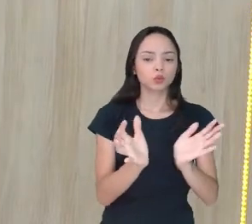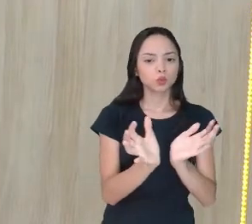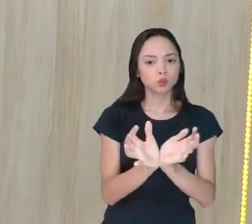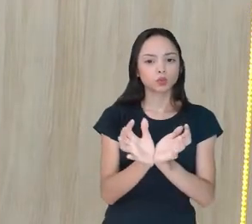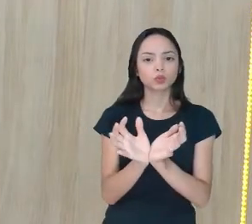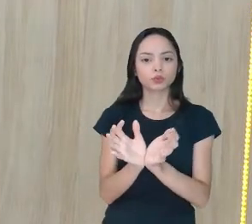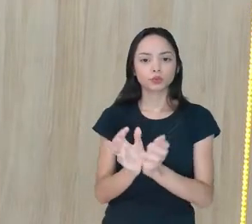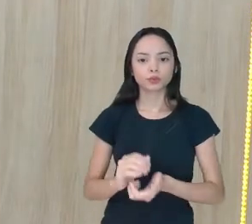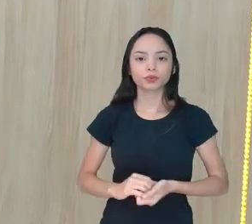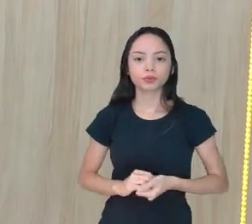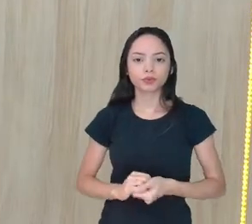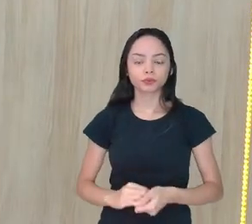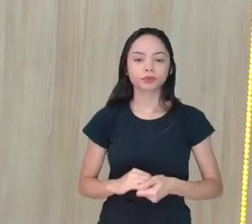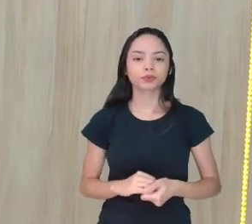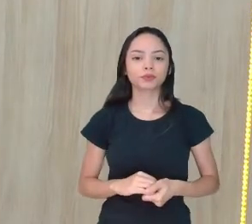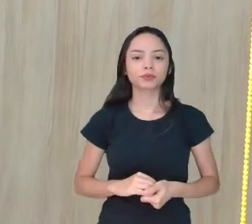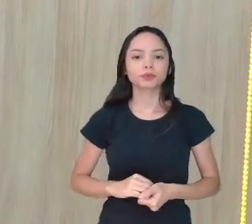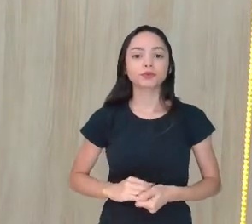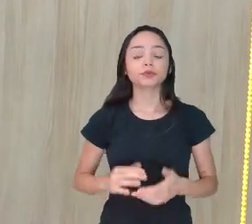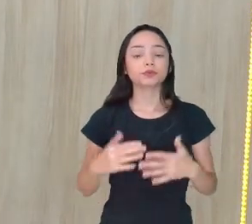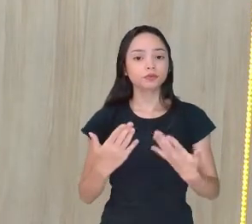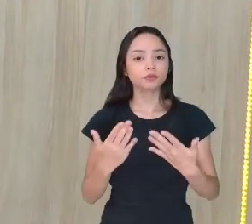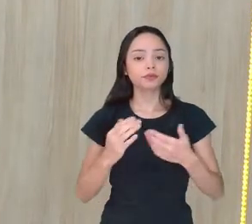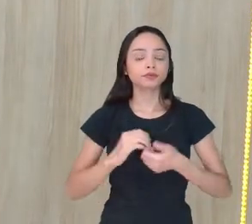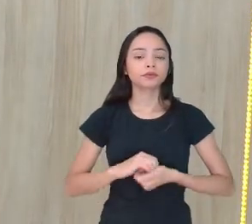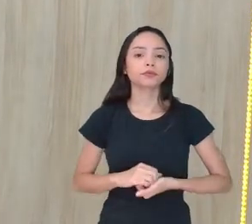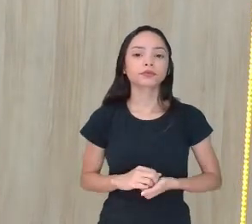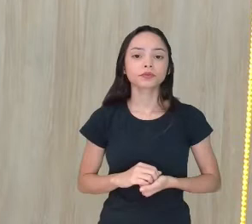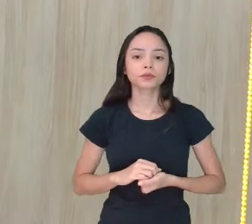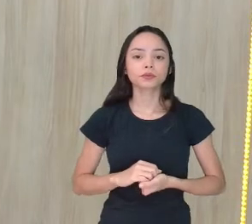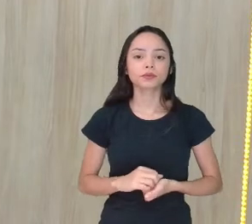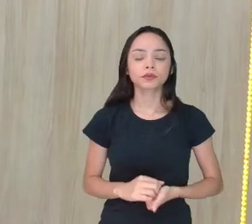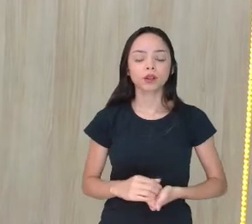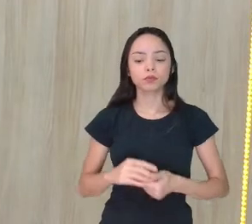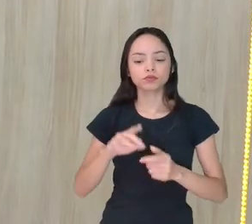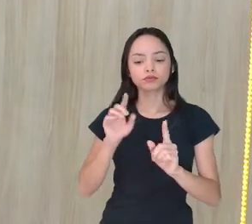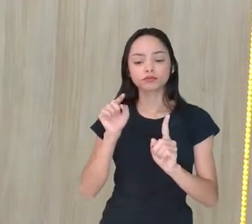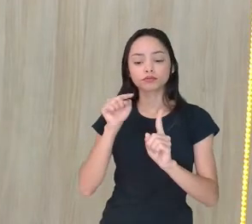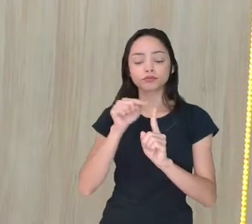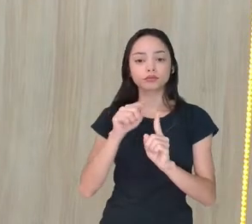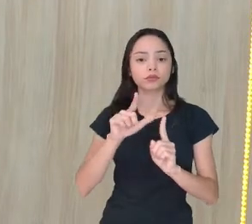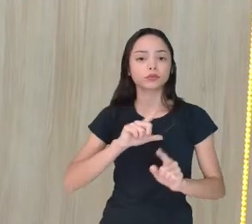para a população, ficou estranho, mas veja, faz parte. Então, nesse sentido, o que é que a